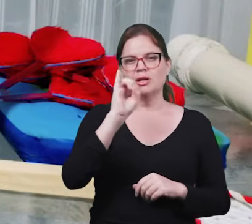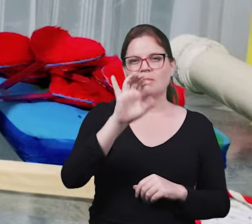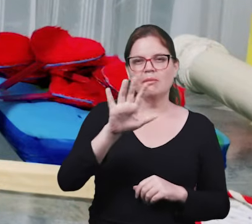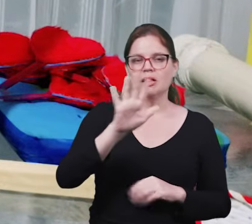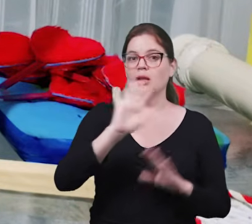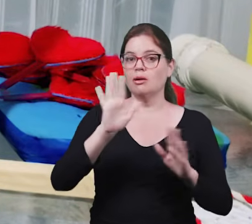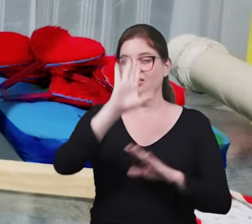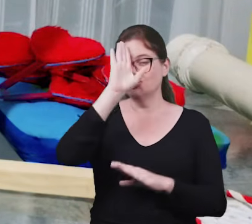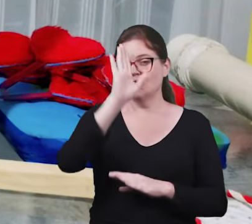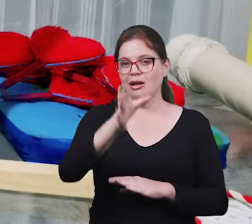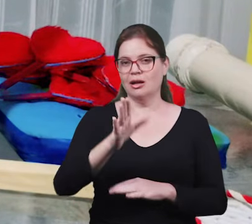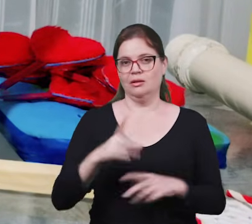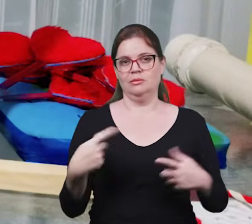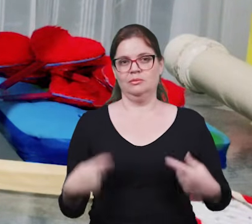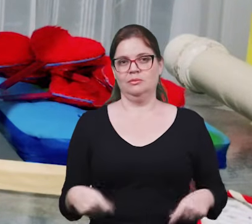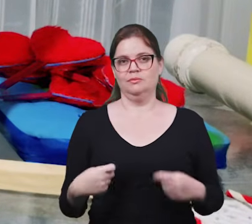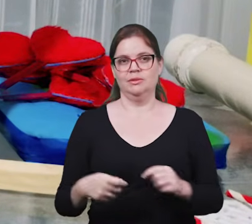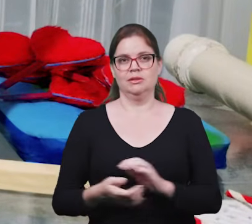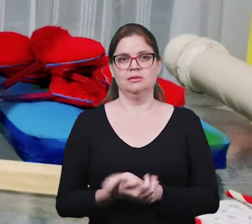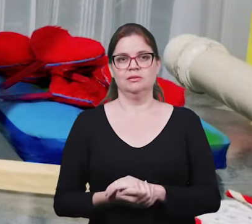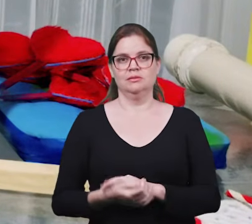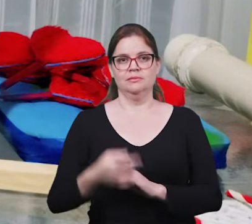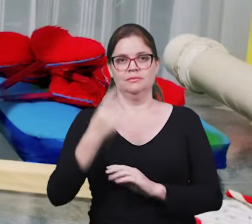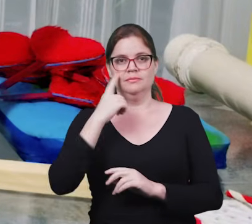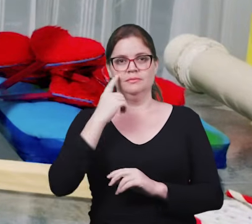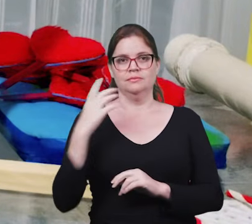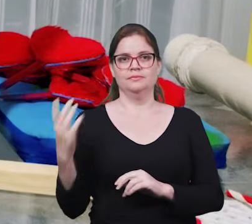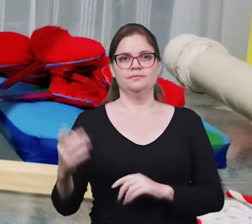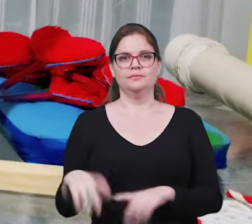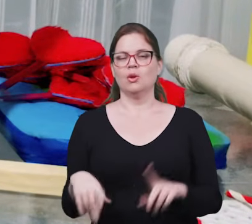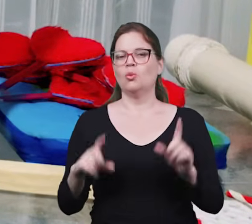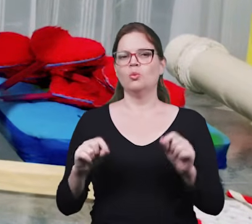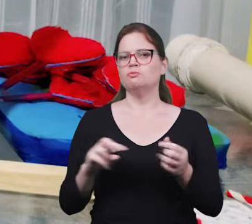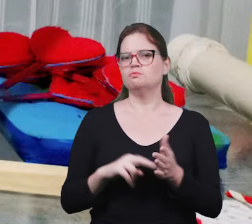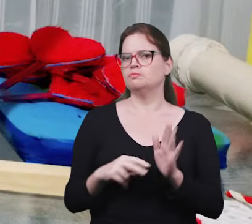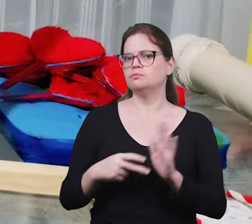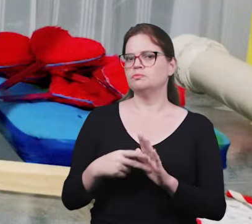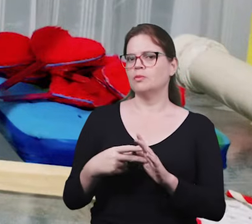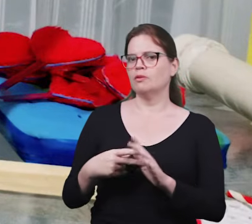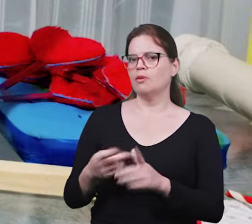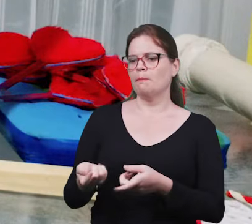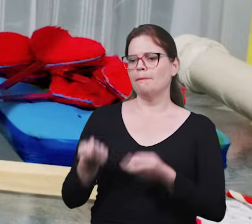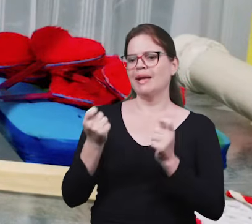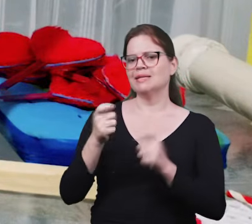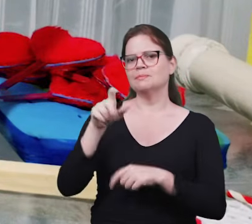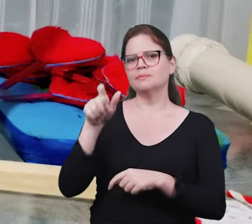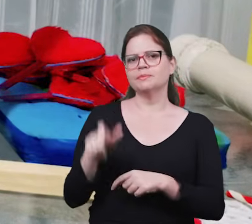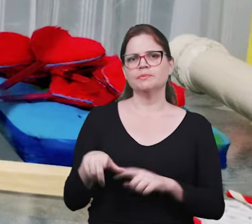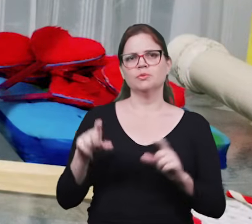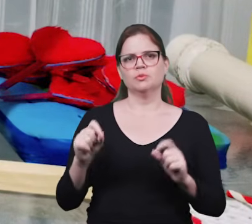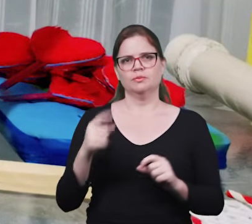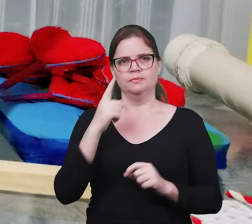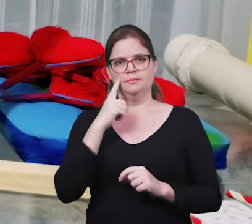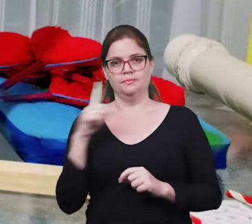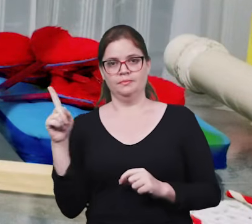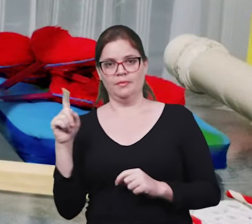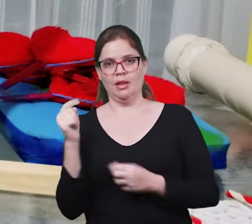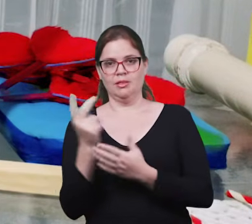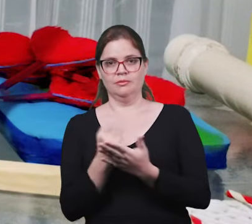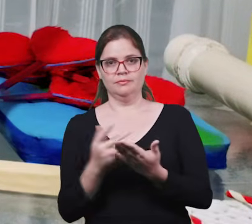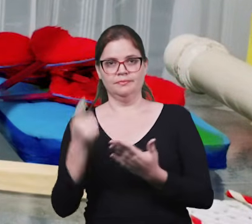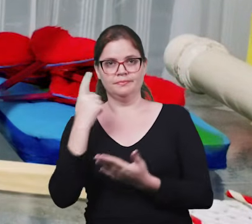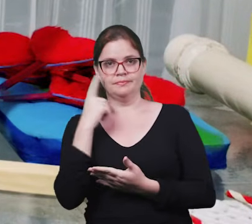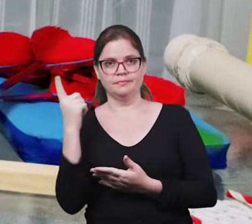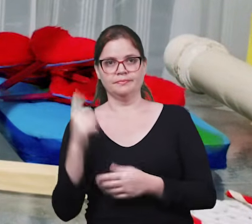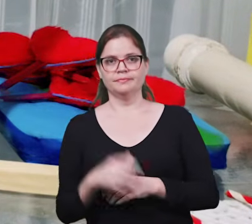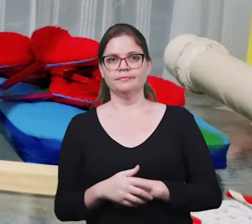linguagem clara e direta. Então aqui, ó, fala claro, ó, o que será ser pescadores de homens? Então aqui no pictograma mostra,